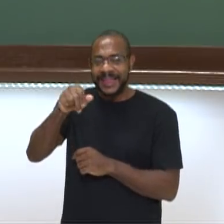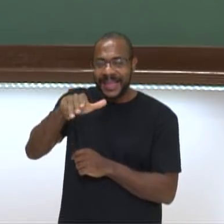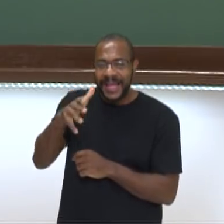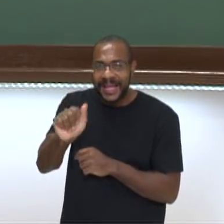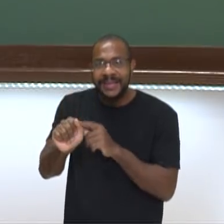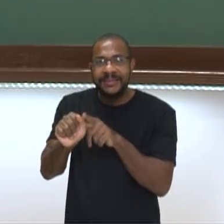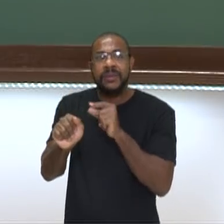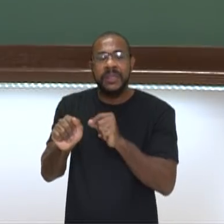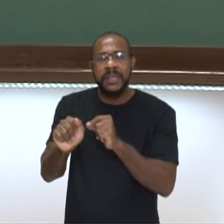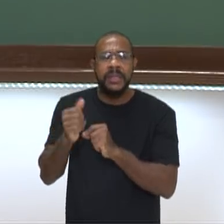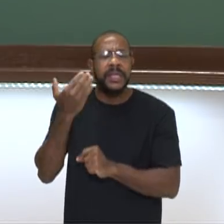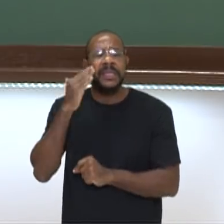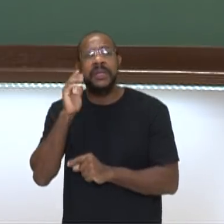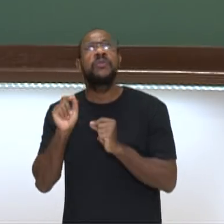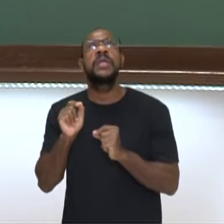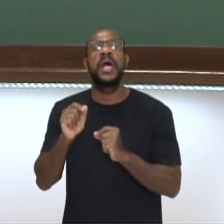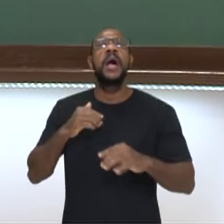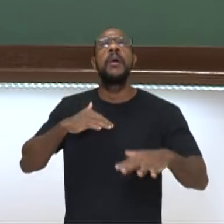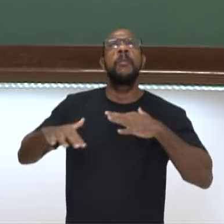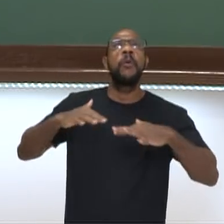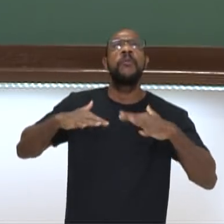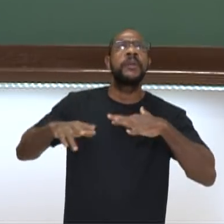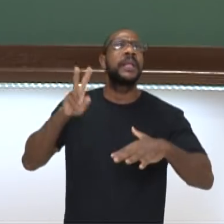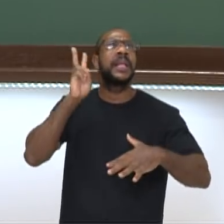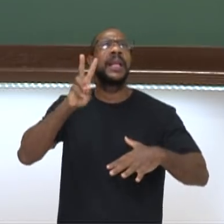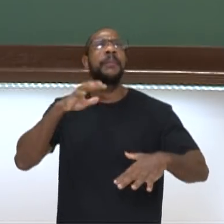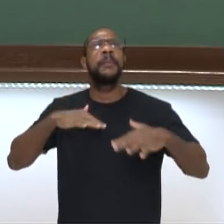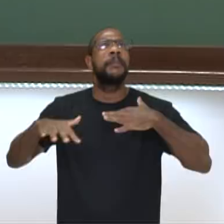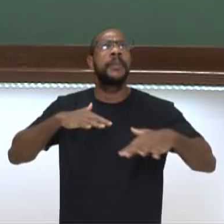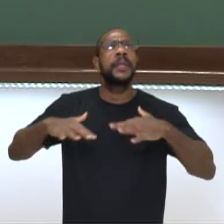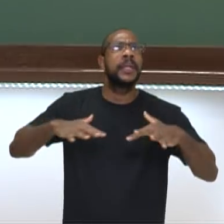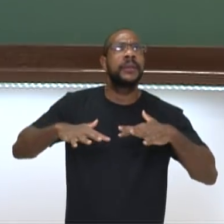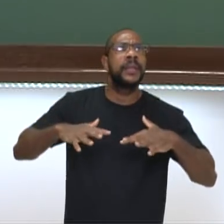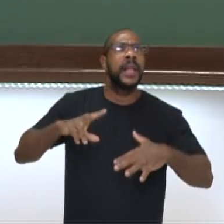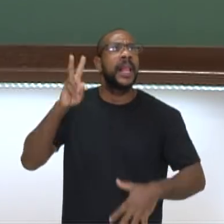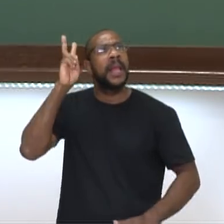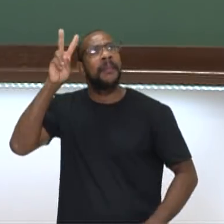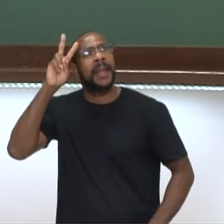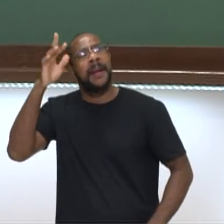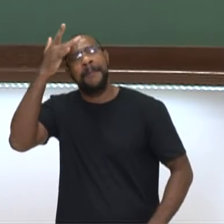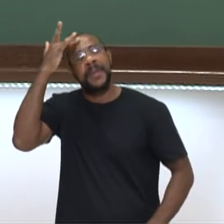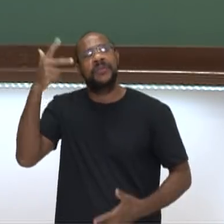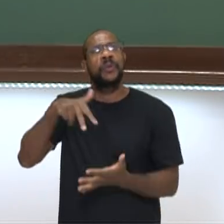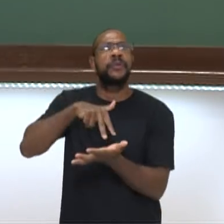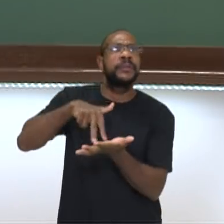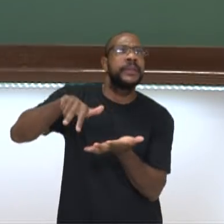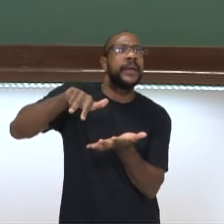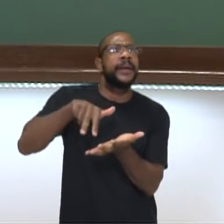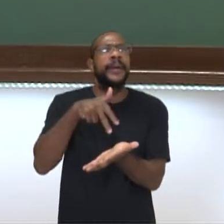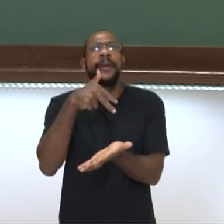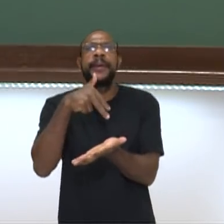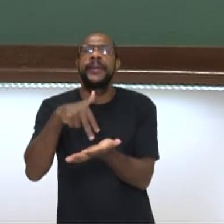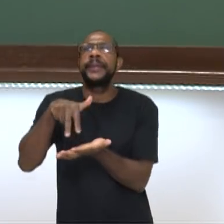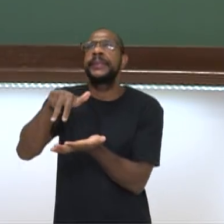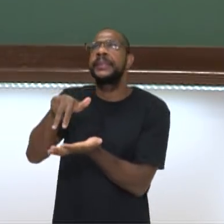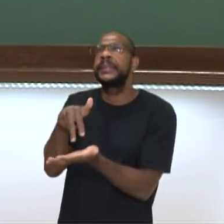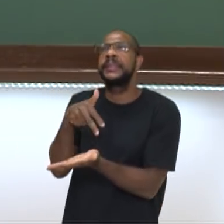lembra de movimento. A gente lembra das pessoas dançando pelo salão ou de